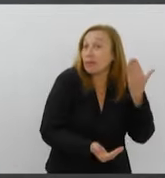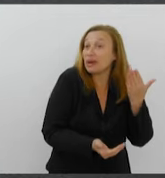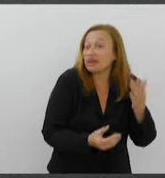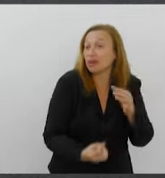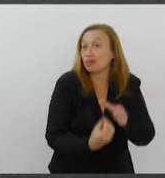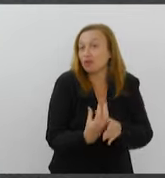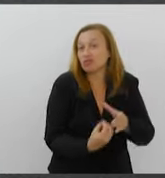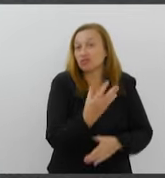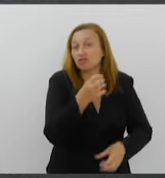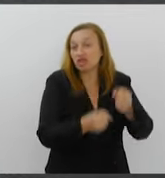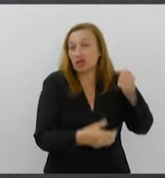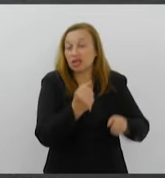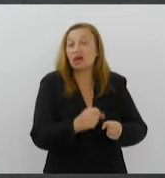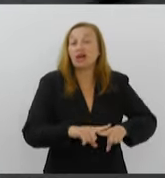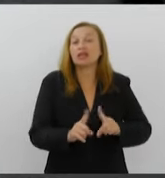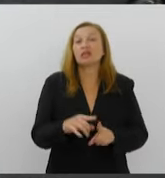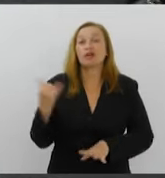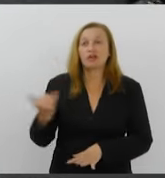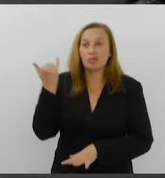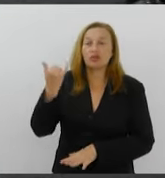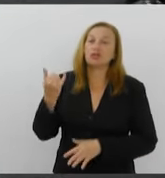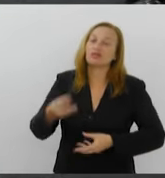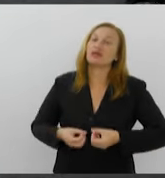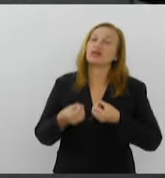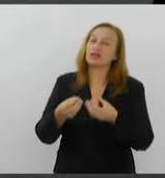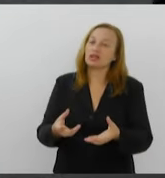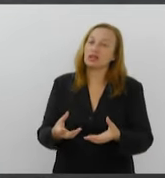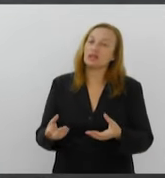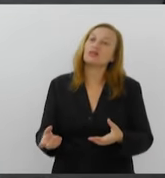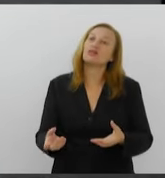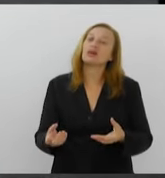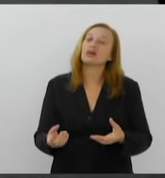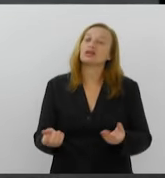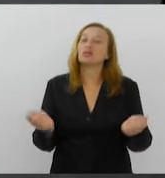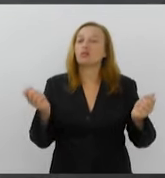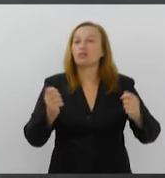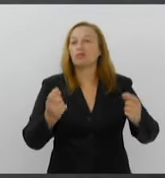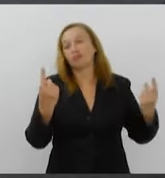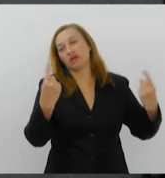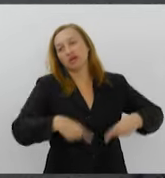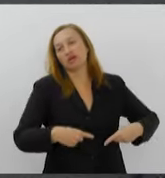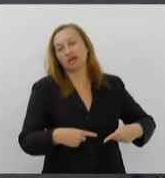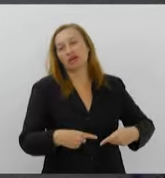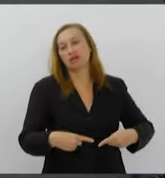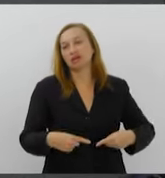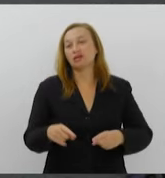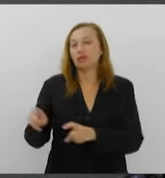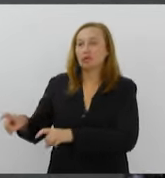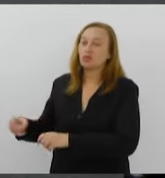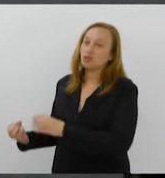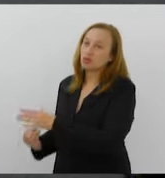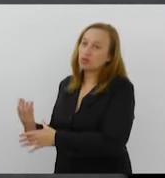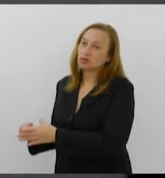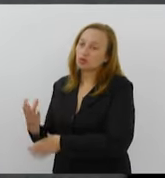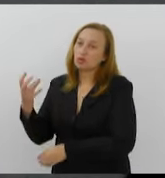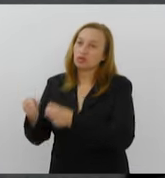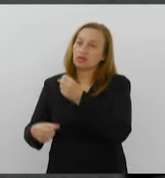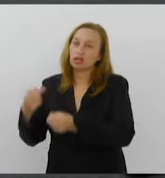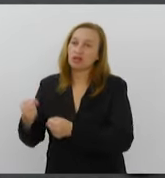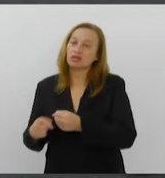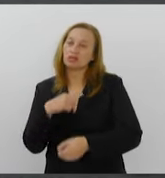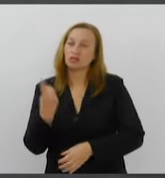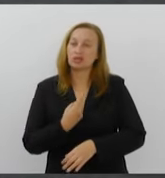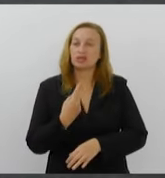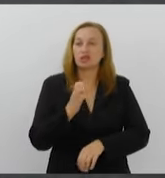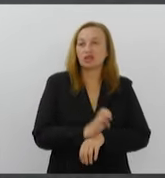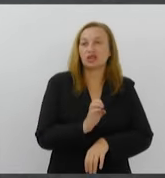uma medida extremamente importante que vai devolver essa competitividade para o setor no nosso estado. Parabéns para Vossa Excelência, parabéns para o deputado Luiz Paulo, para todos